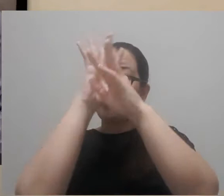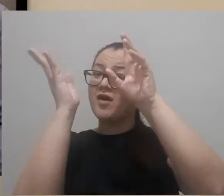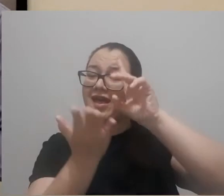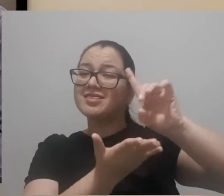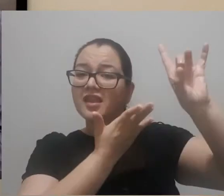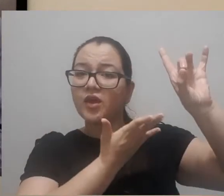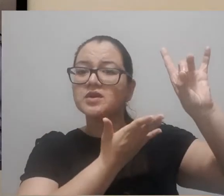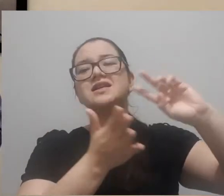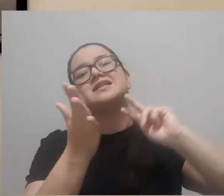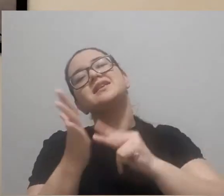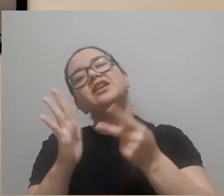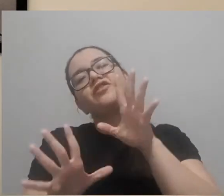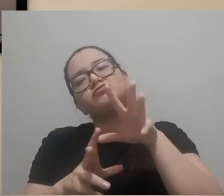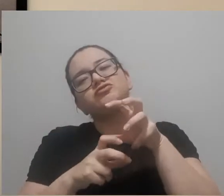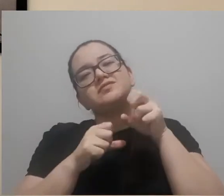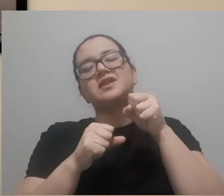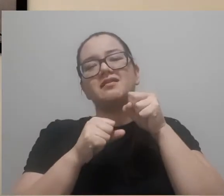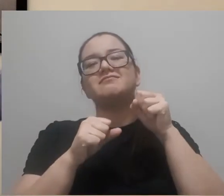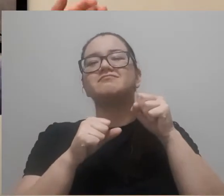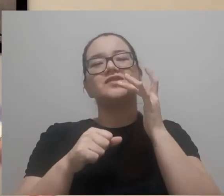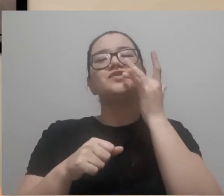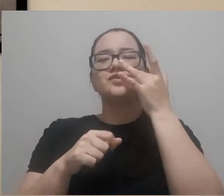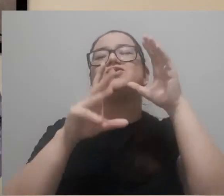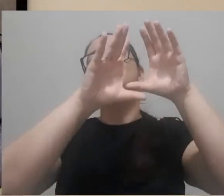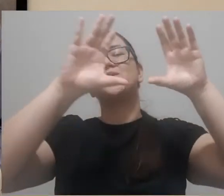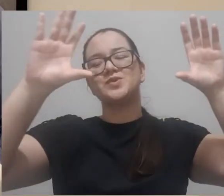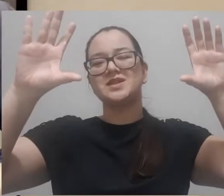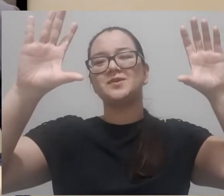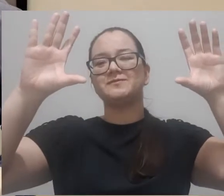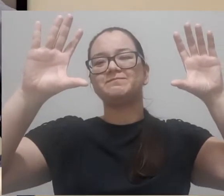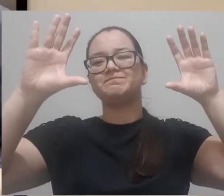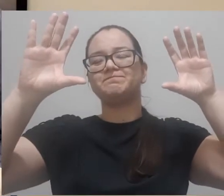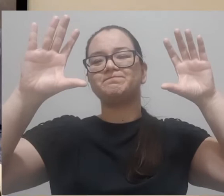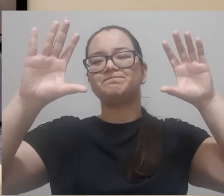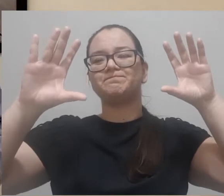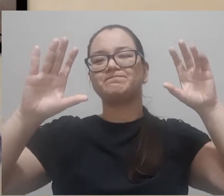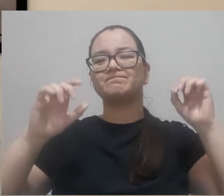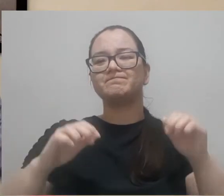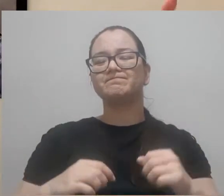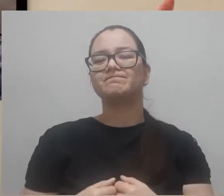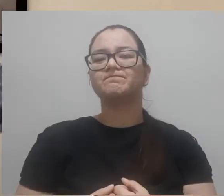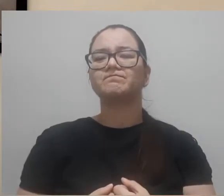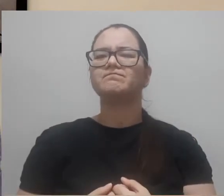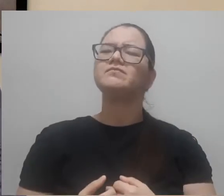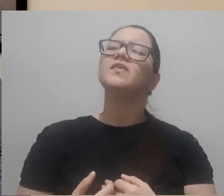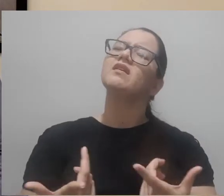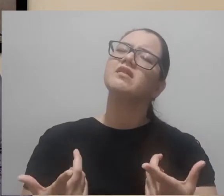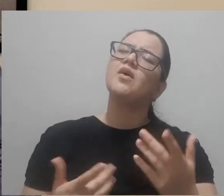nos céus. Quais são os nossos tesouros? Onde eles